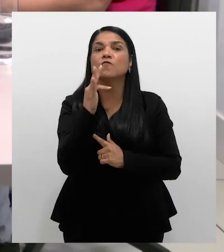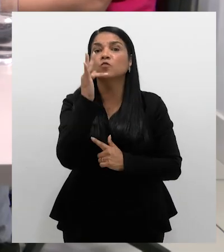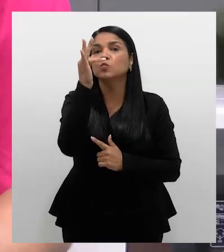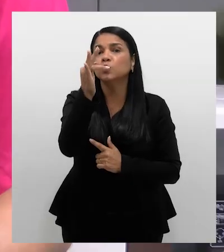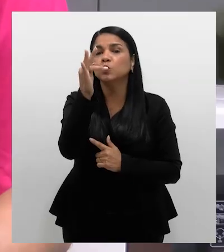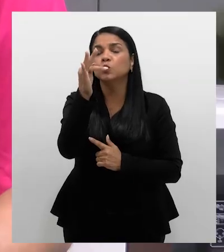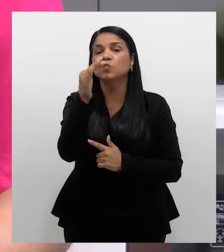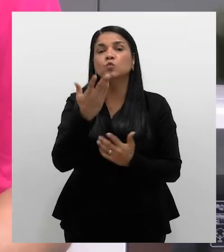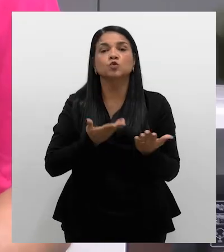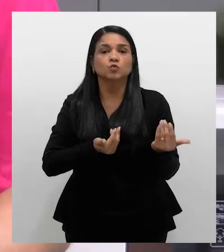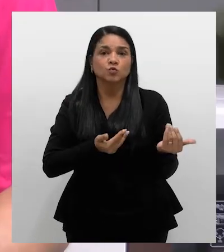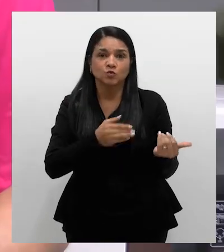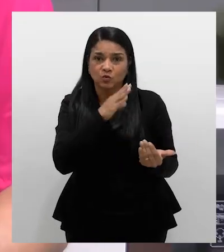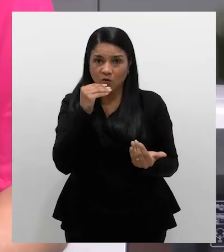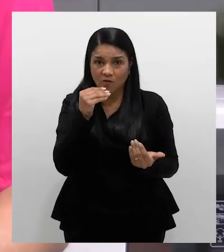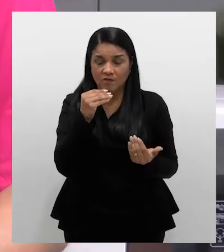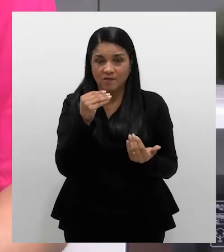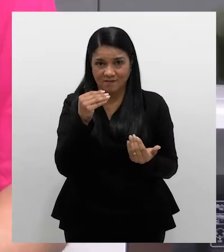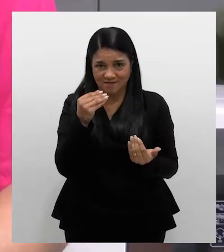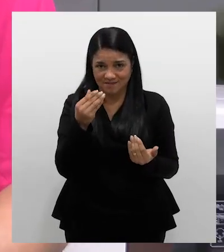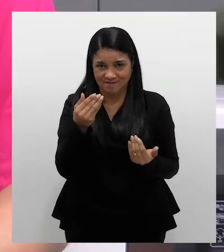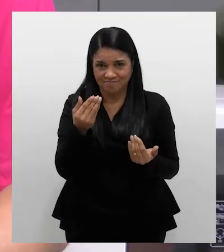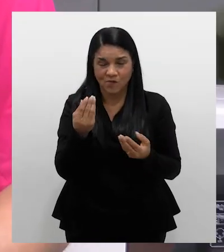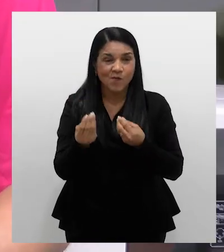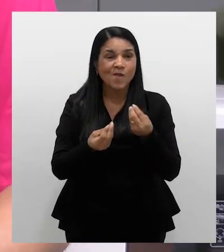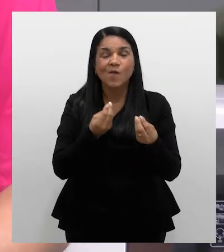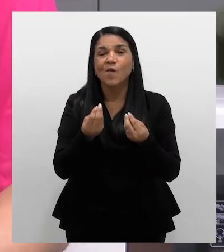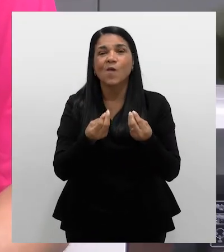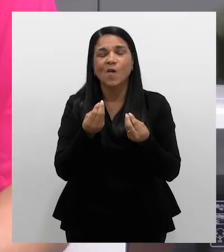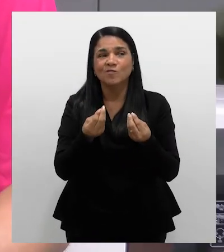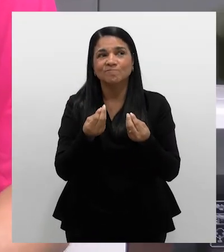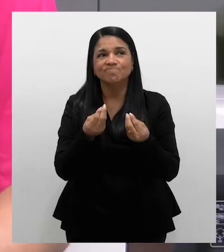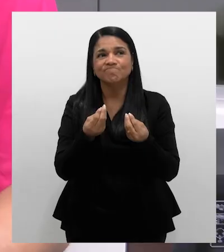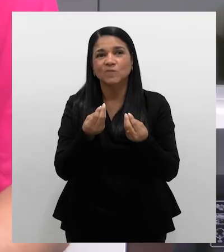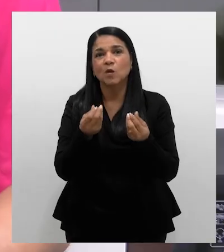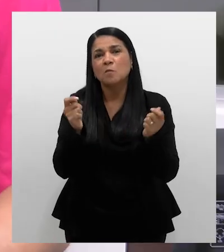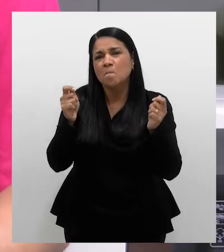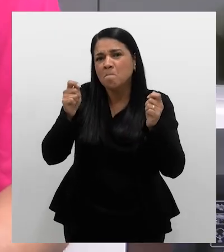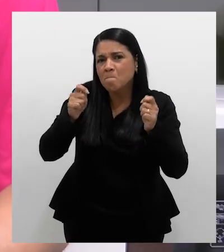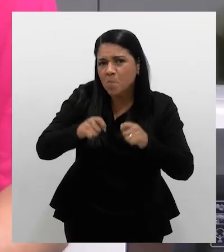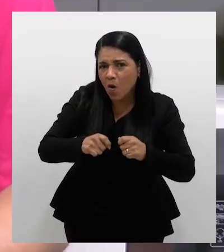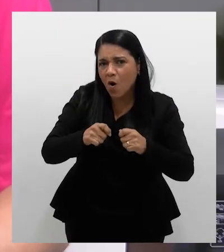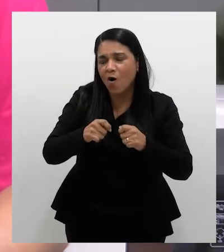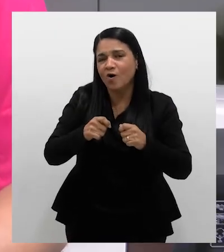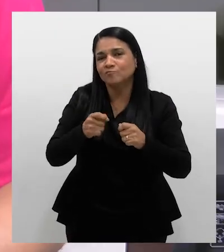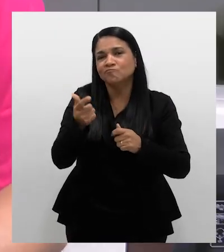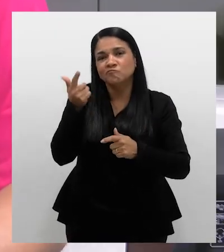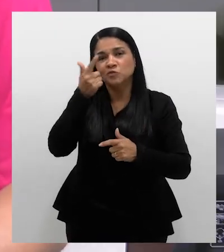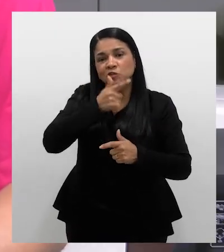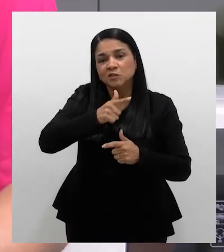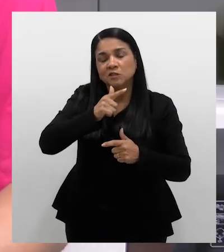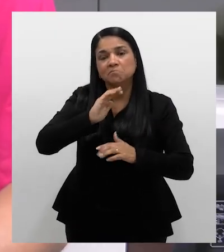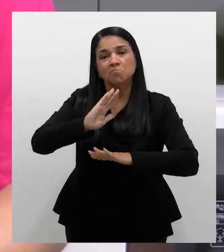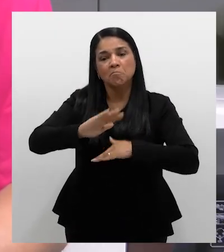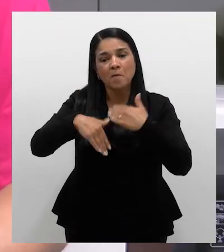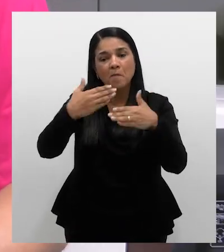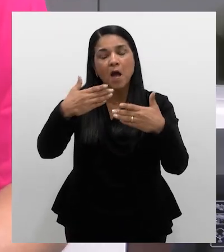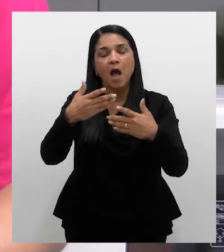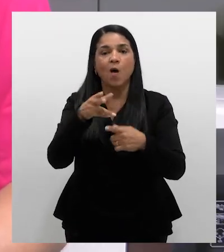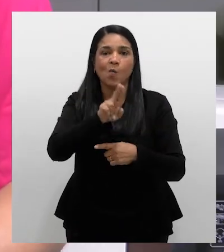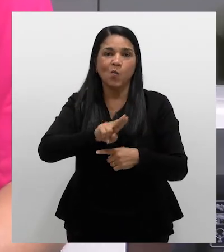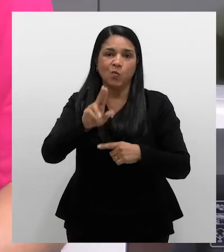o futuro desses jovens? O que eles podem vir até onde eles podem chegar, né, com o uso